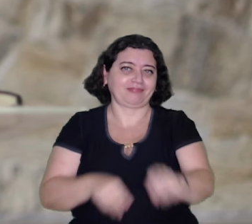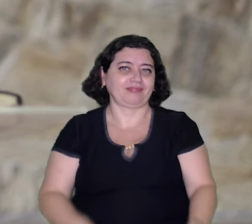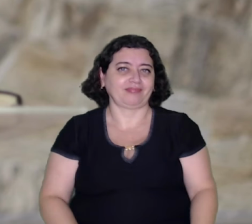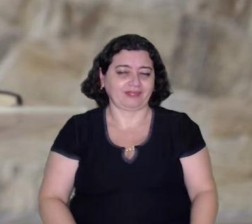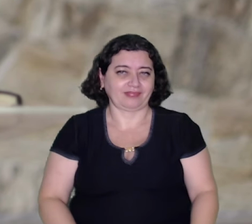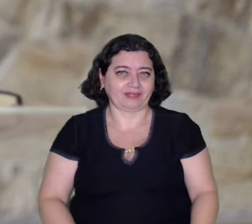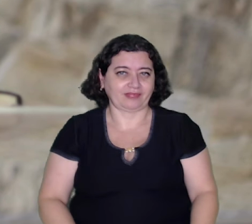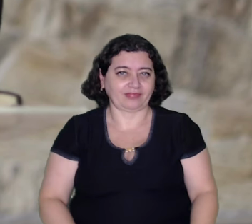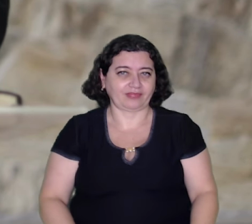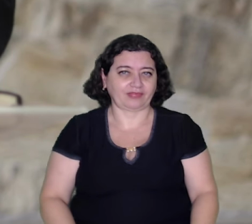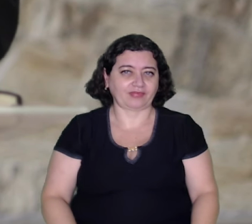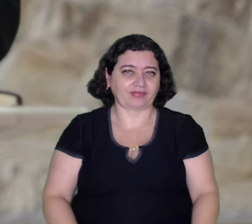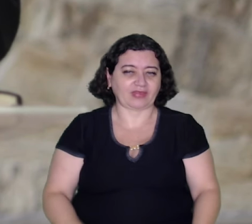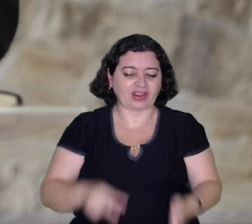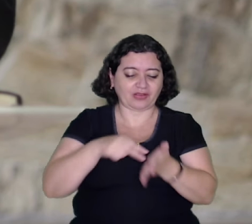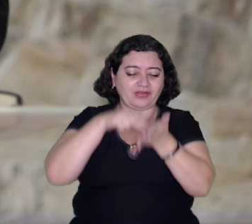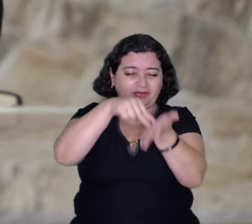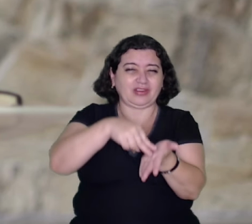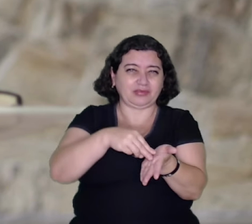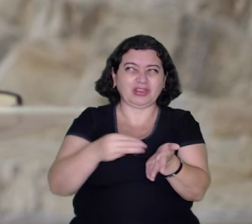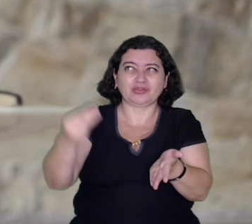Firme sua mente no Senhor.